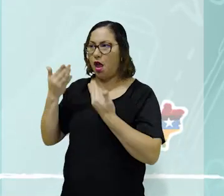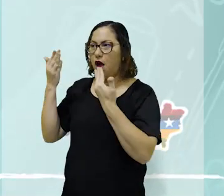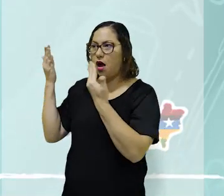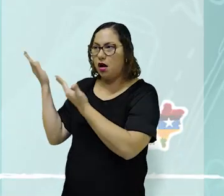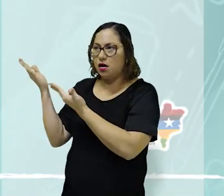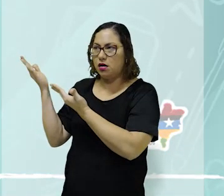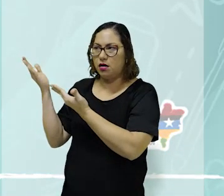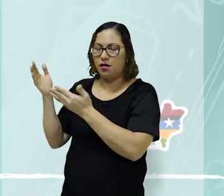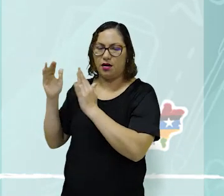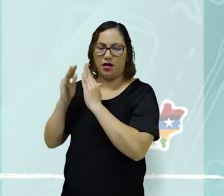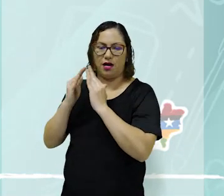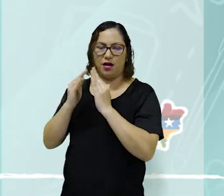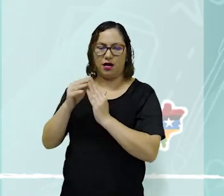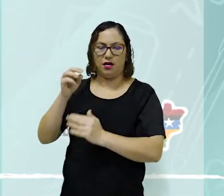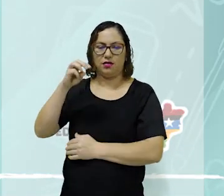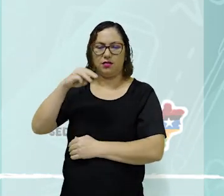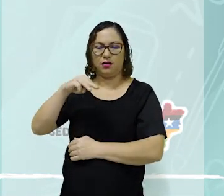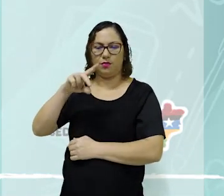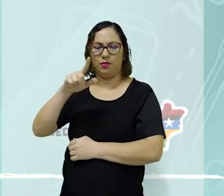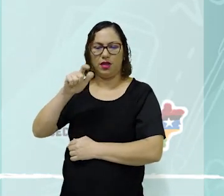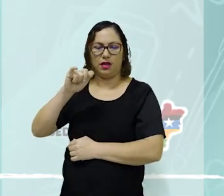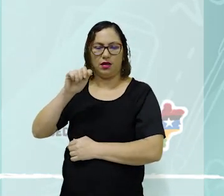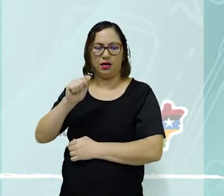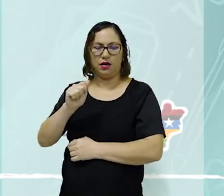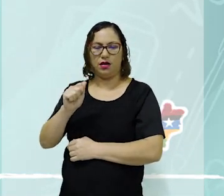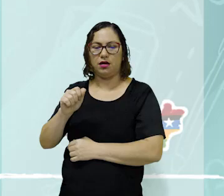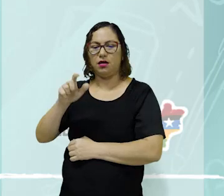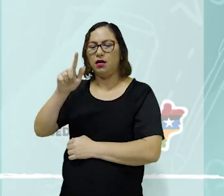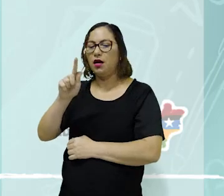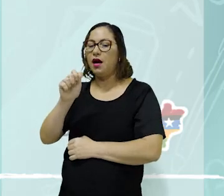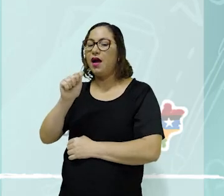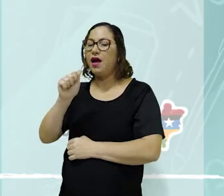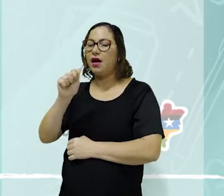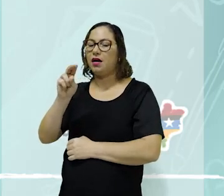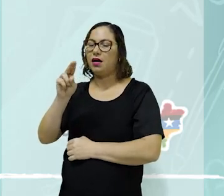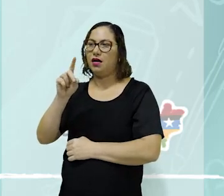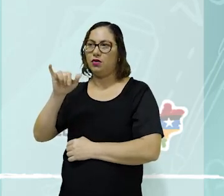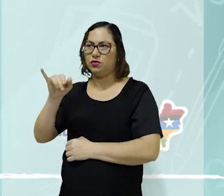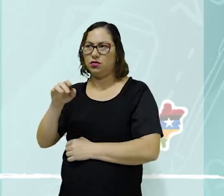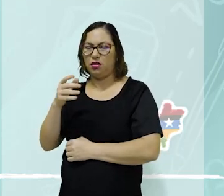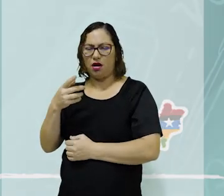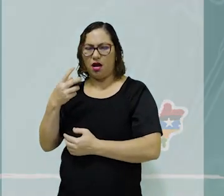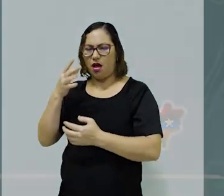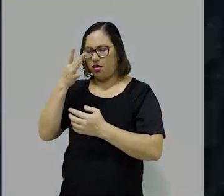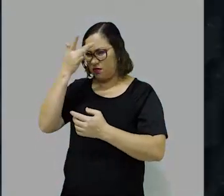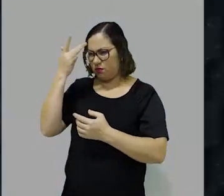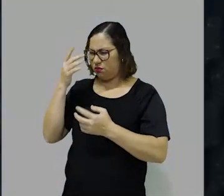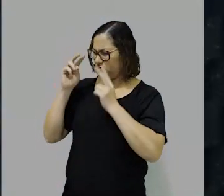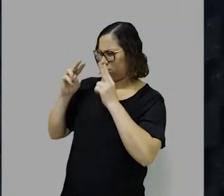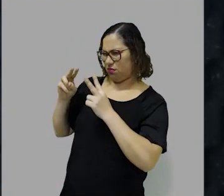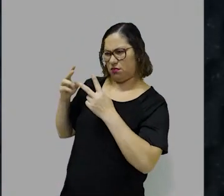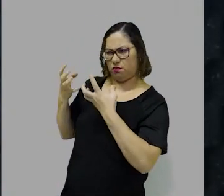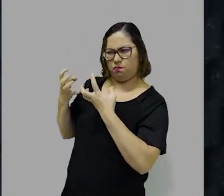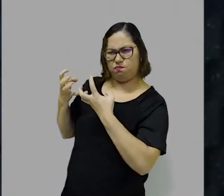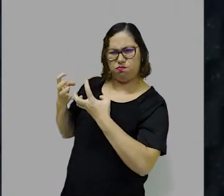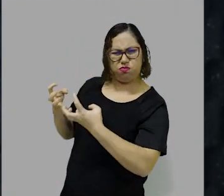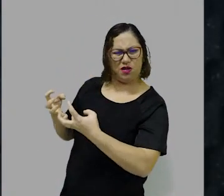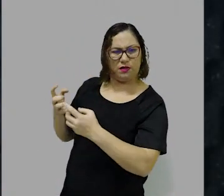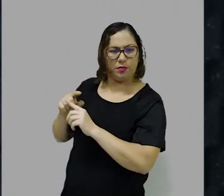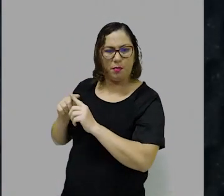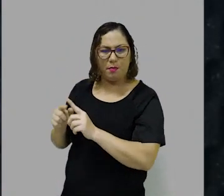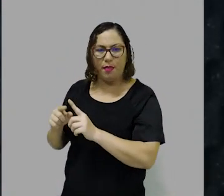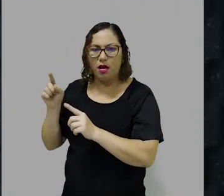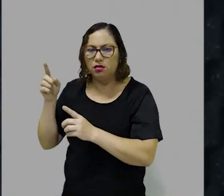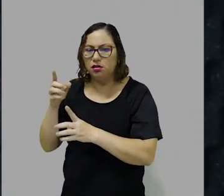Casa Milá do Gaudí, ela se contorce toda. Né? Para algumas pessoas isso aqui é muito pesado, mas para a época foi um achado. Até